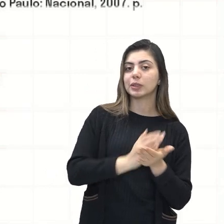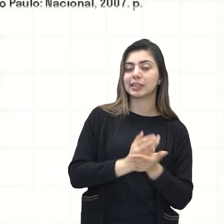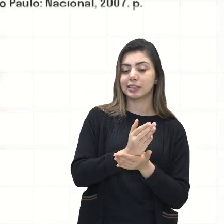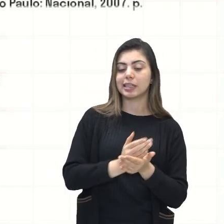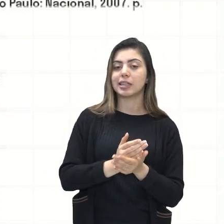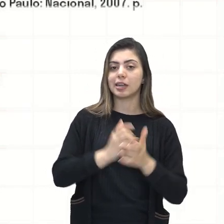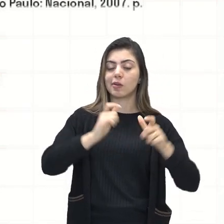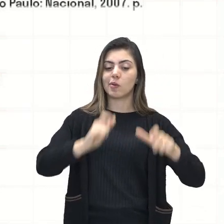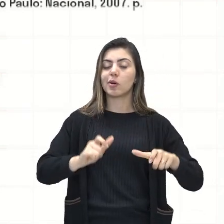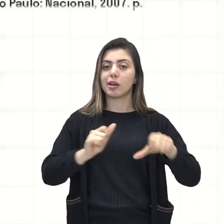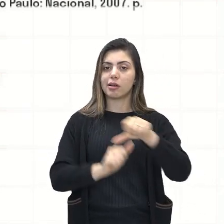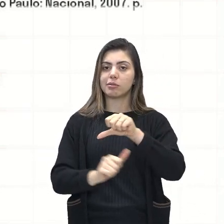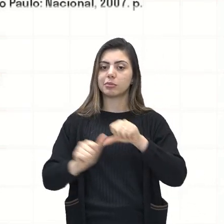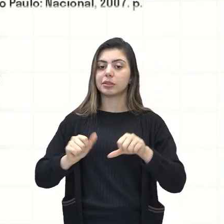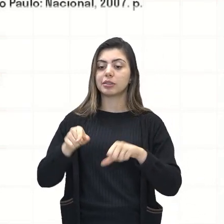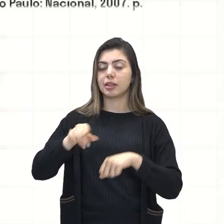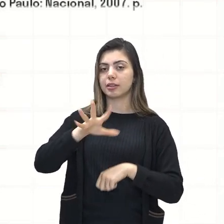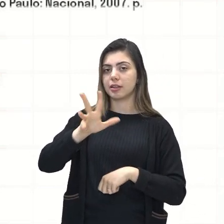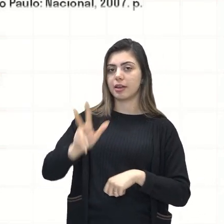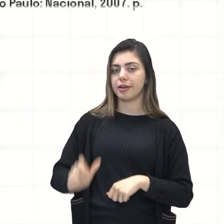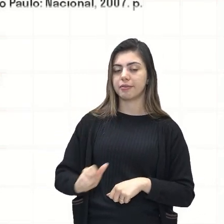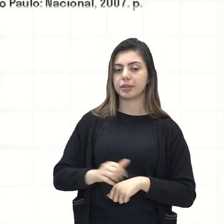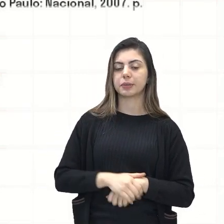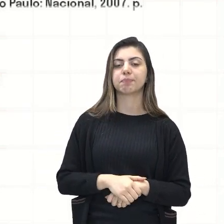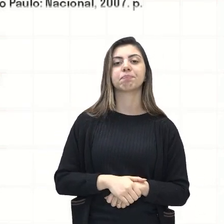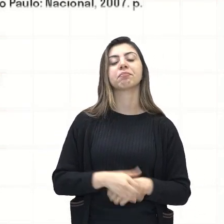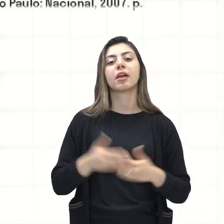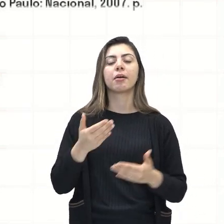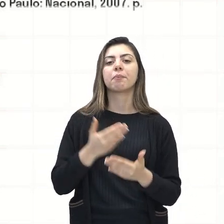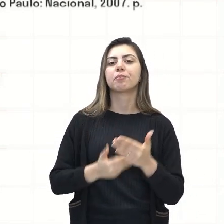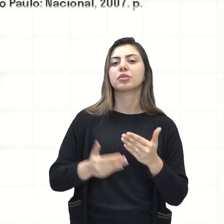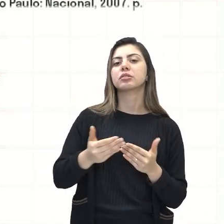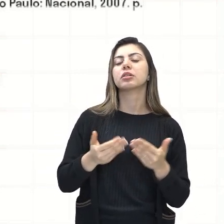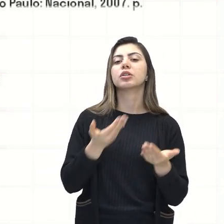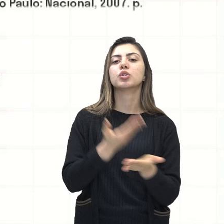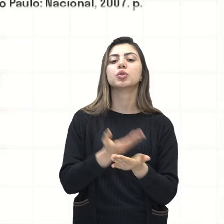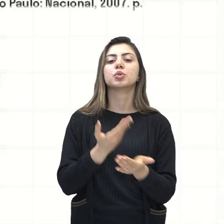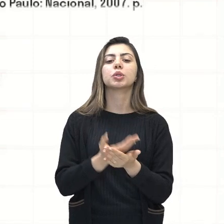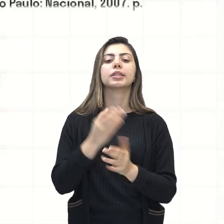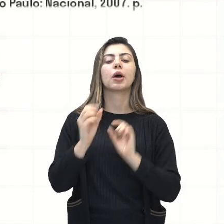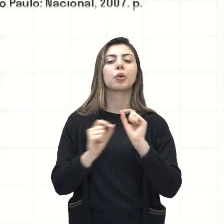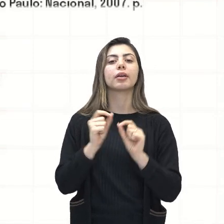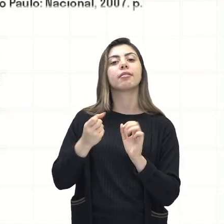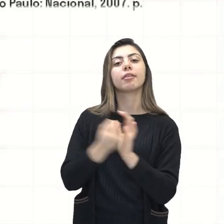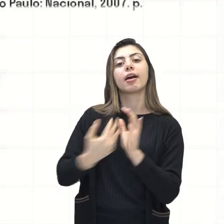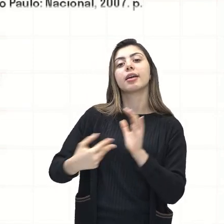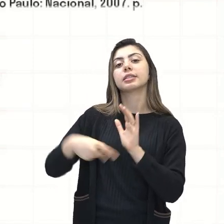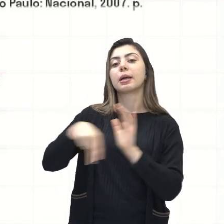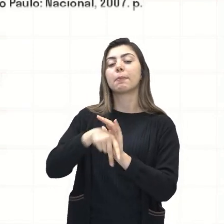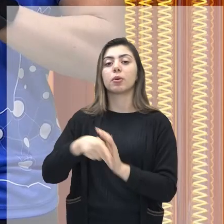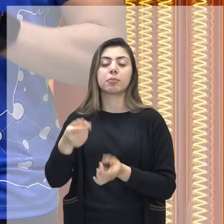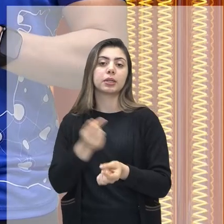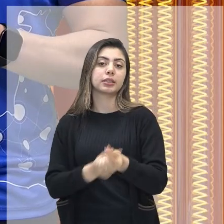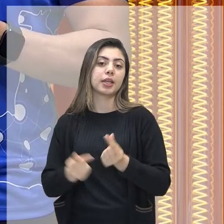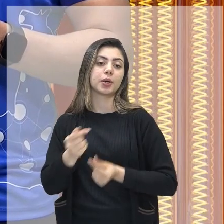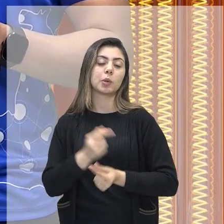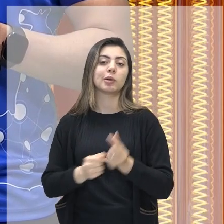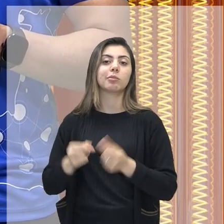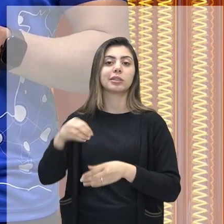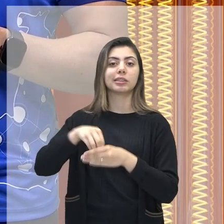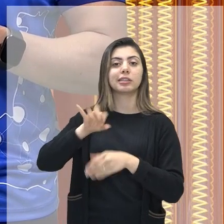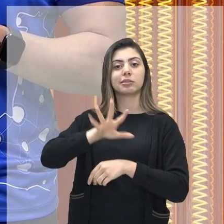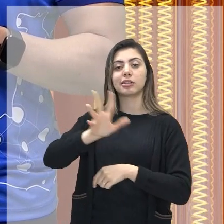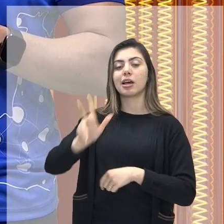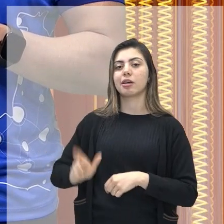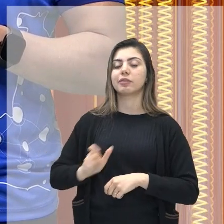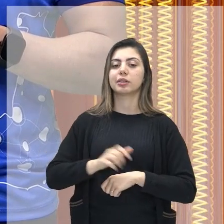continente africano, nós vamos entender, a partir desse momento, um pouco sobre as características econômicas dentro do